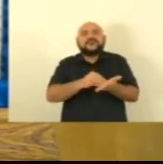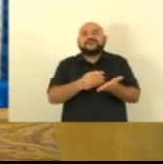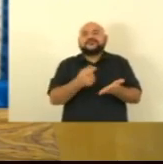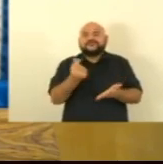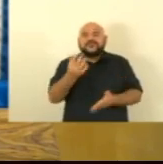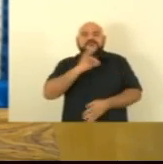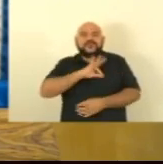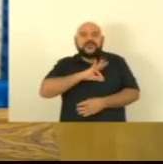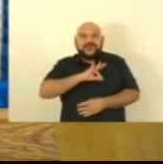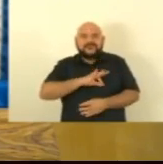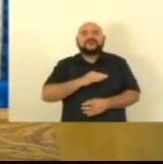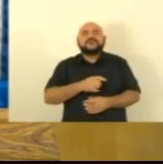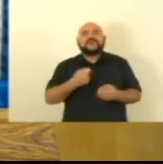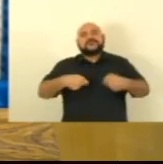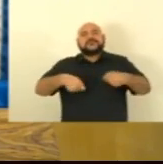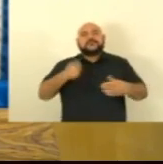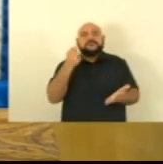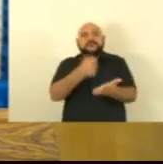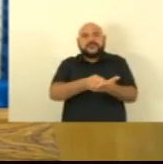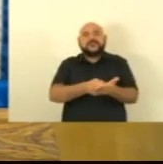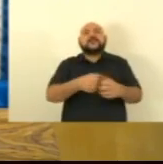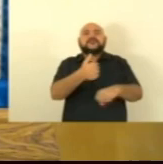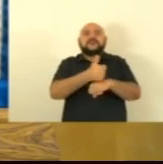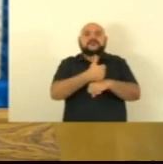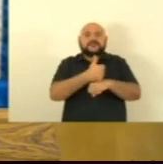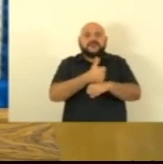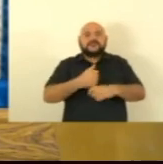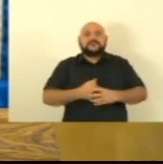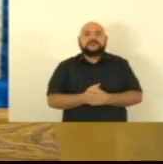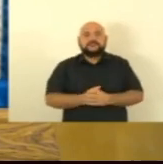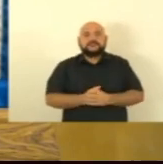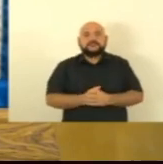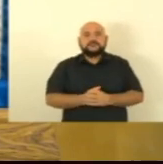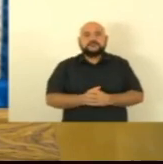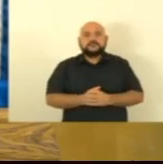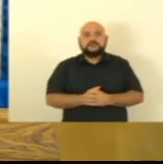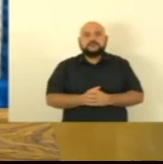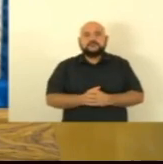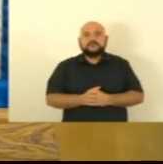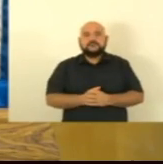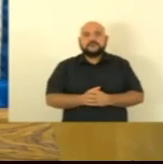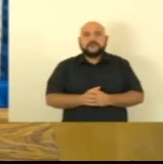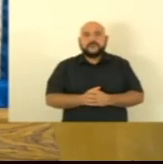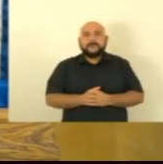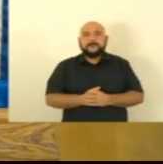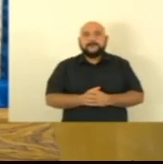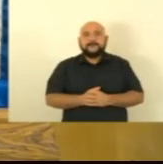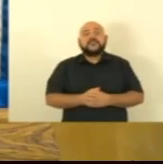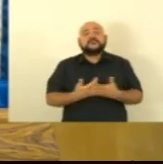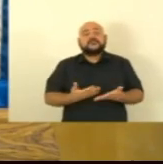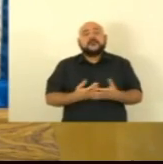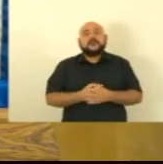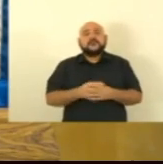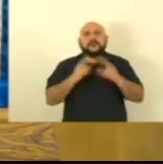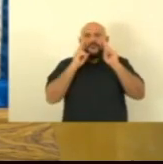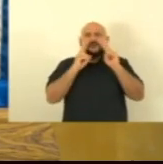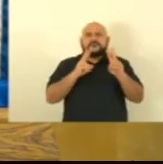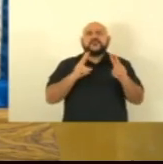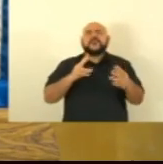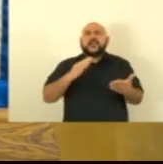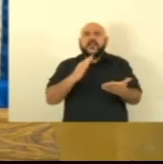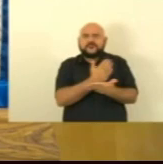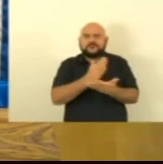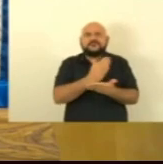vencimentos. Com certeza, nós temos acesso a alguns dados da Santa Casa de